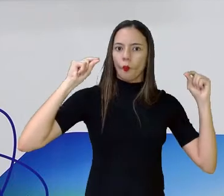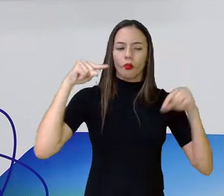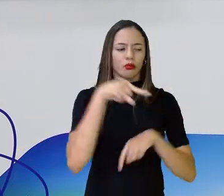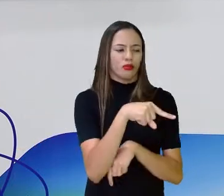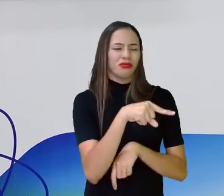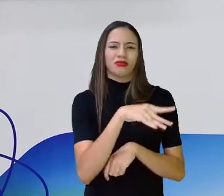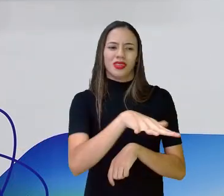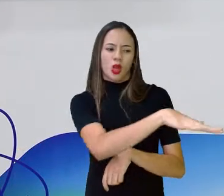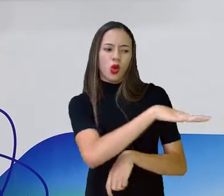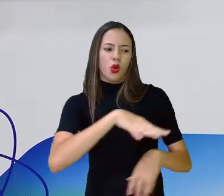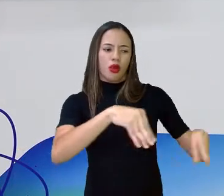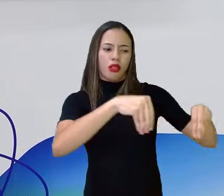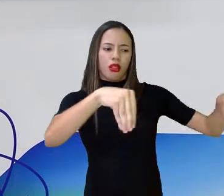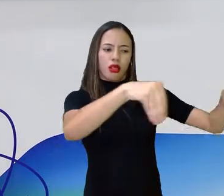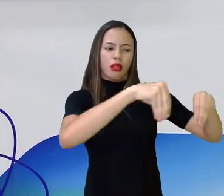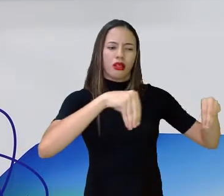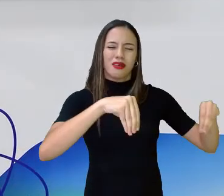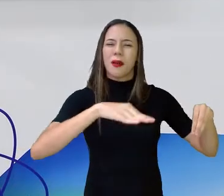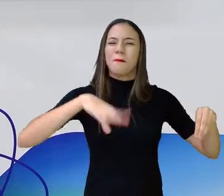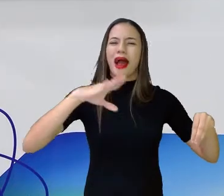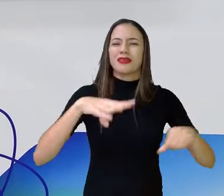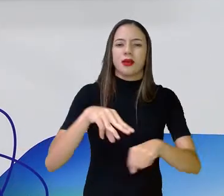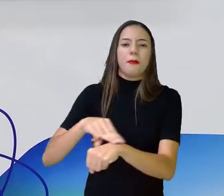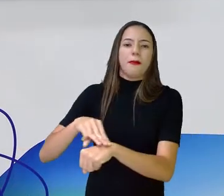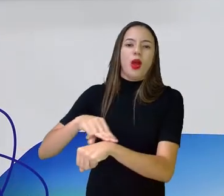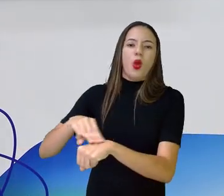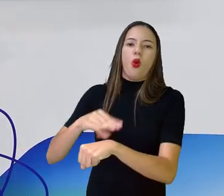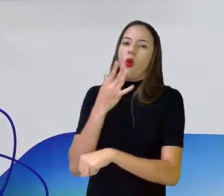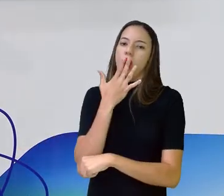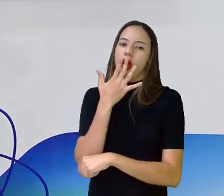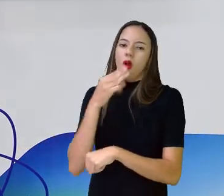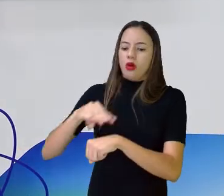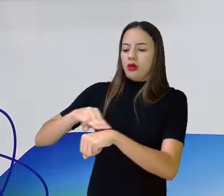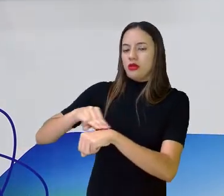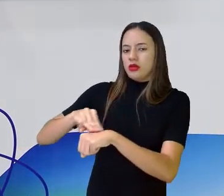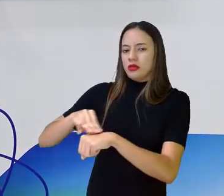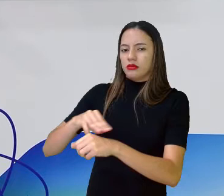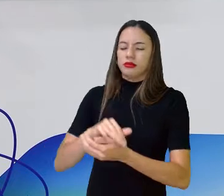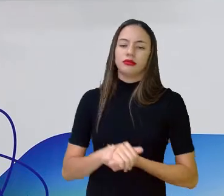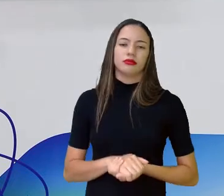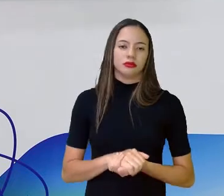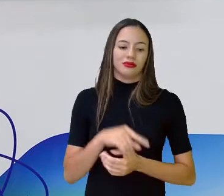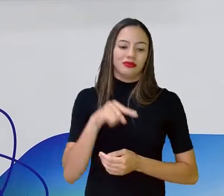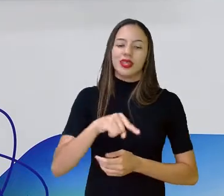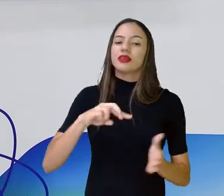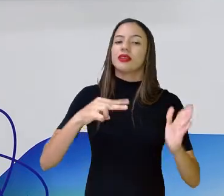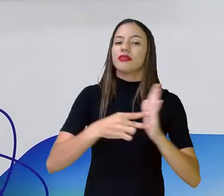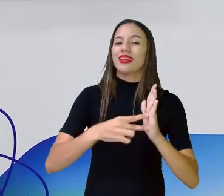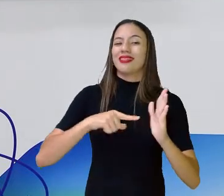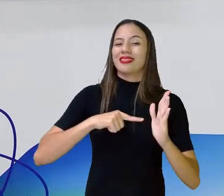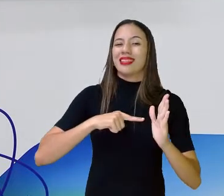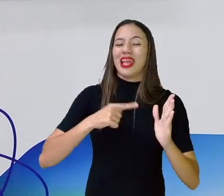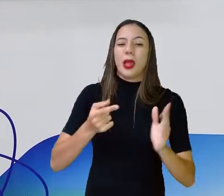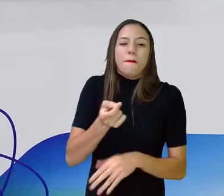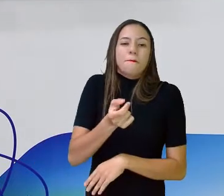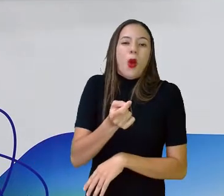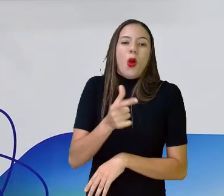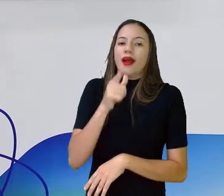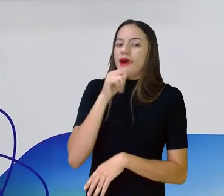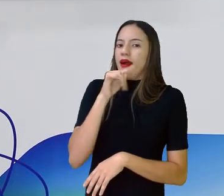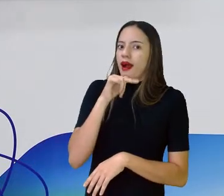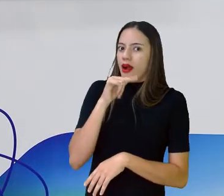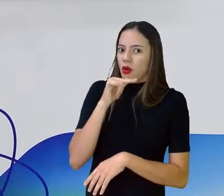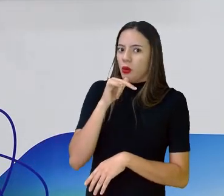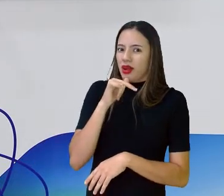cor mais da cor marrom, né? E, claro, vai ter menos água, mais seco, ou seja, o que torna